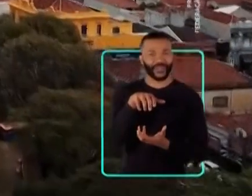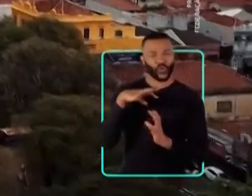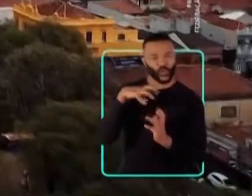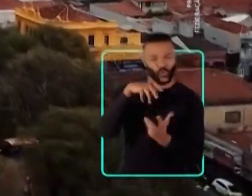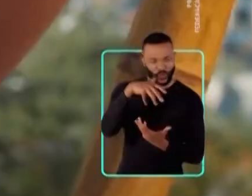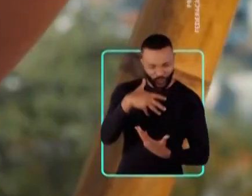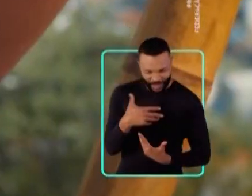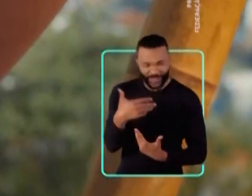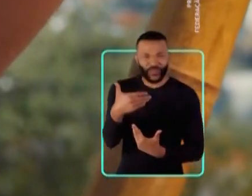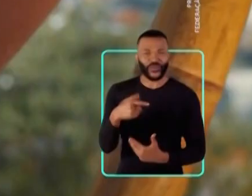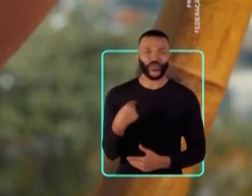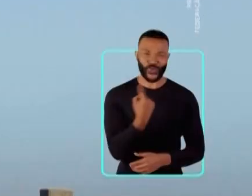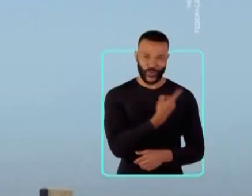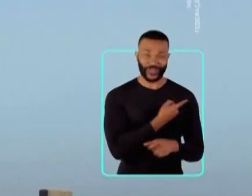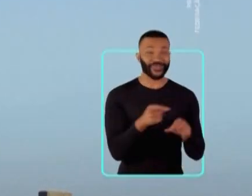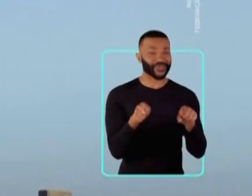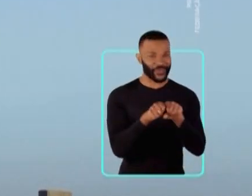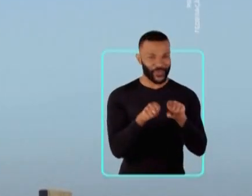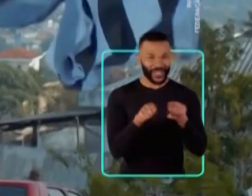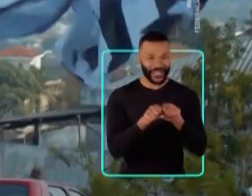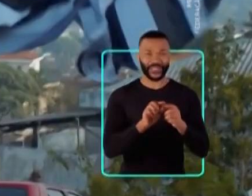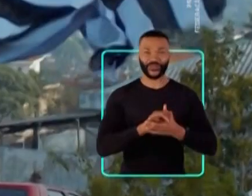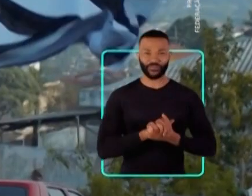e fazer o mundo nos abraçar de volta.